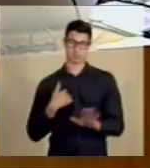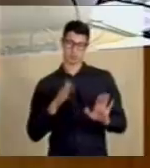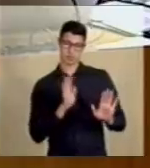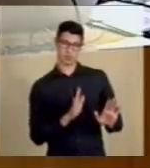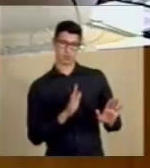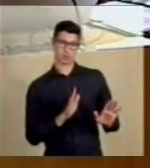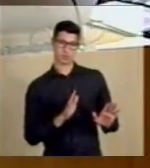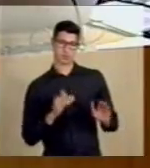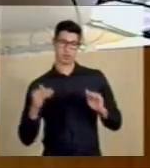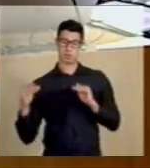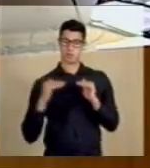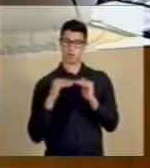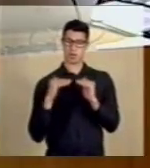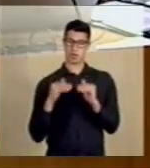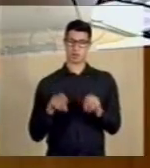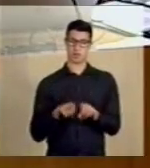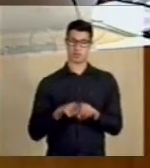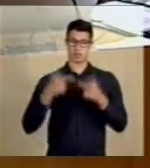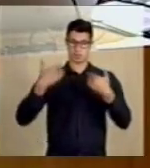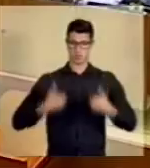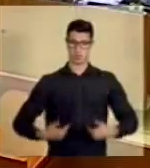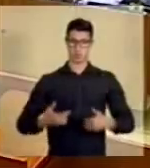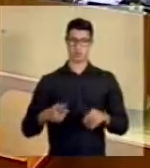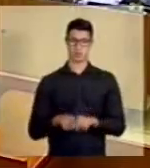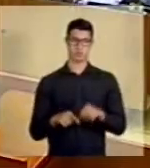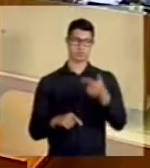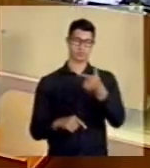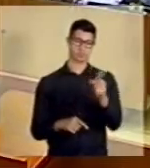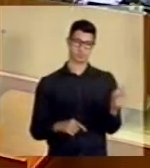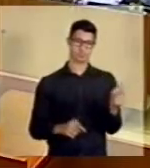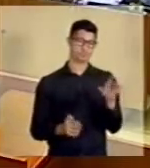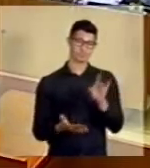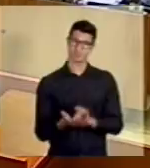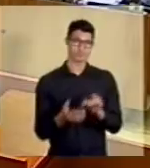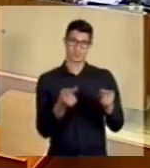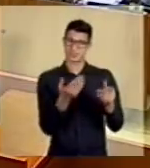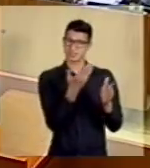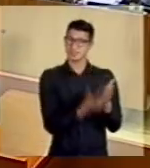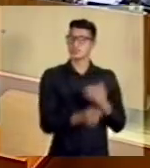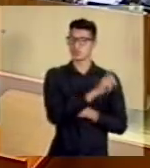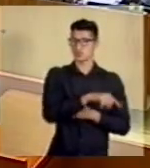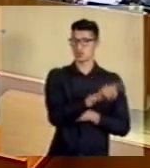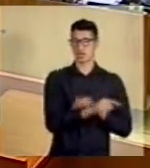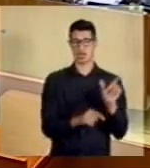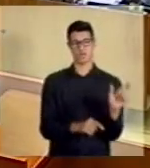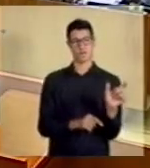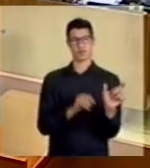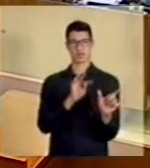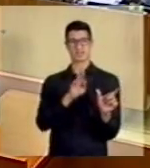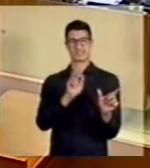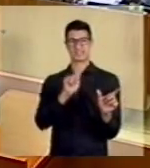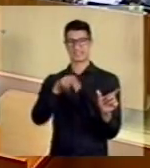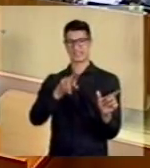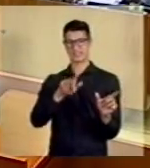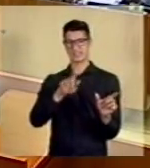eminentes colegas, me alinho também à posição de Vossa Excelência, sem, evidentemente, descartar esse vocábulo transgênero,